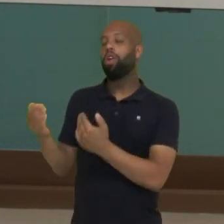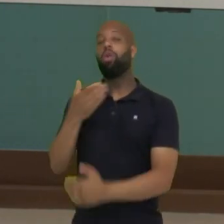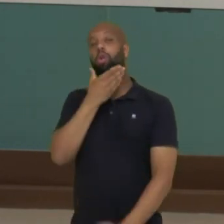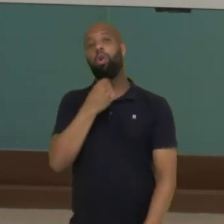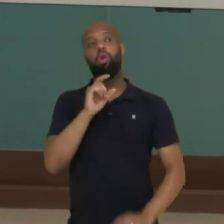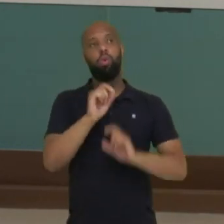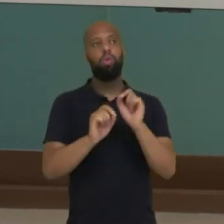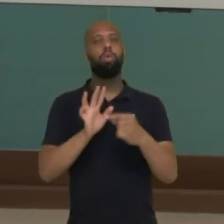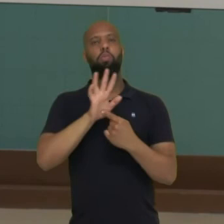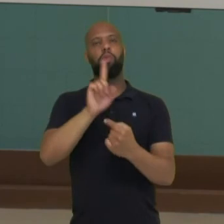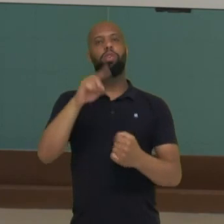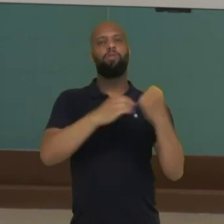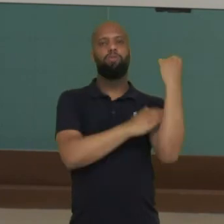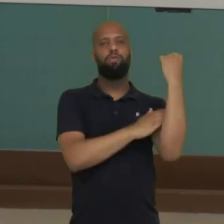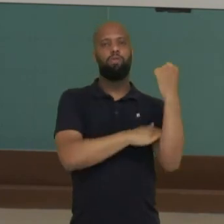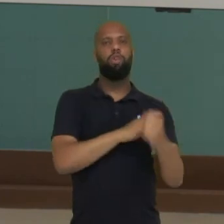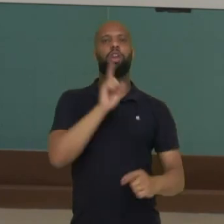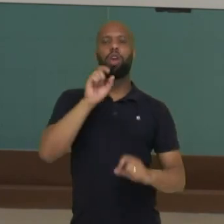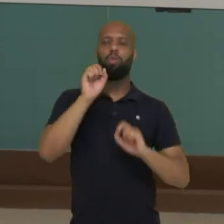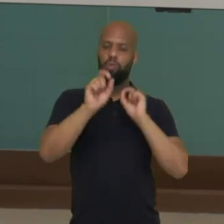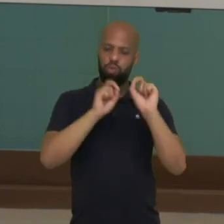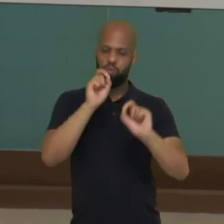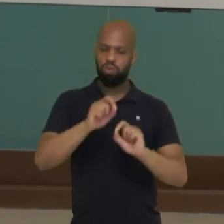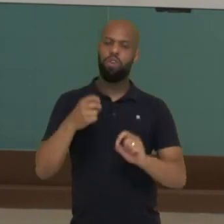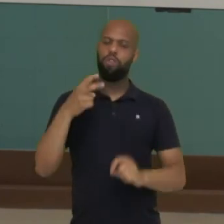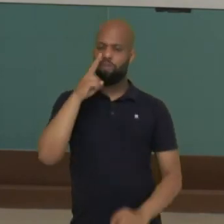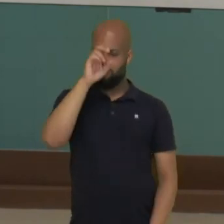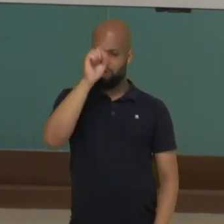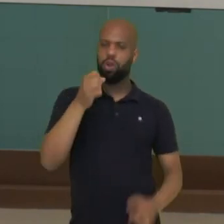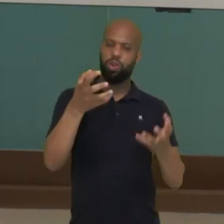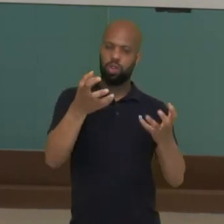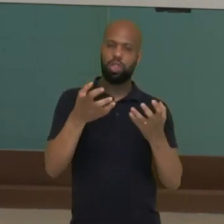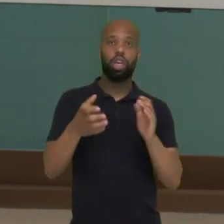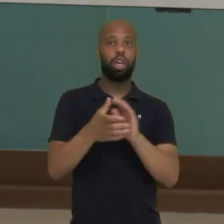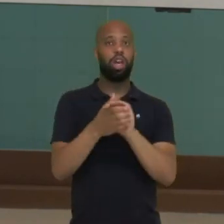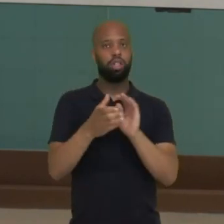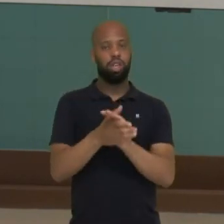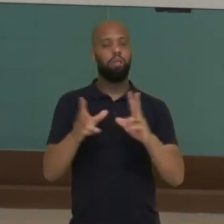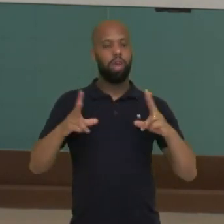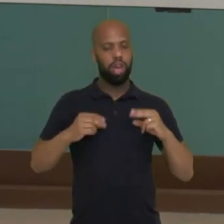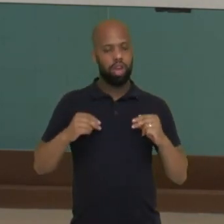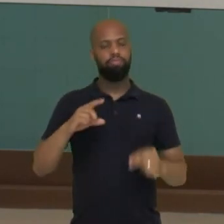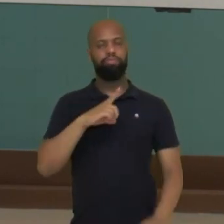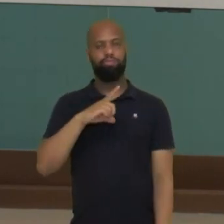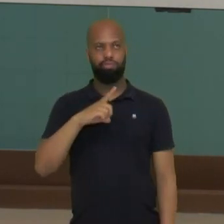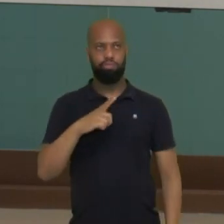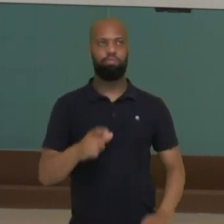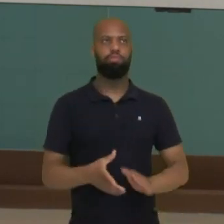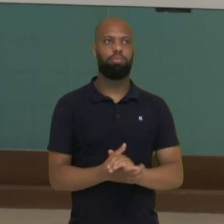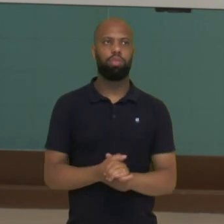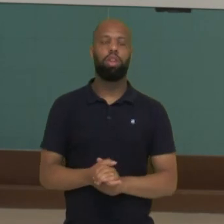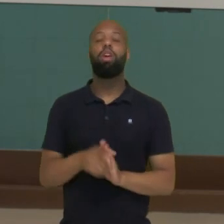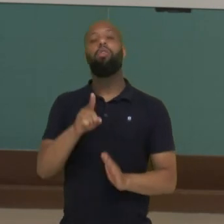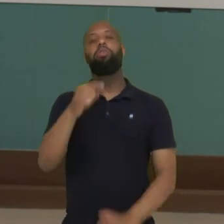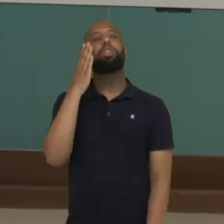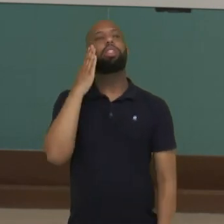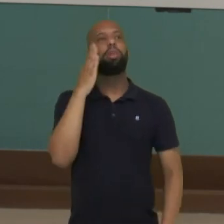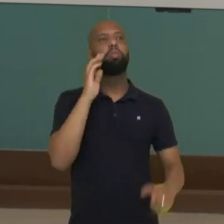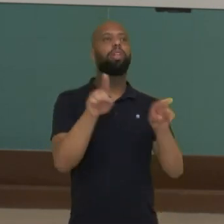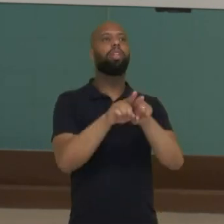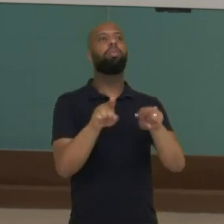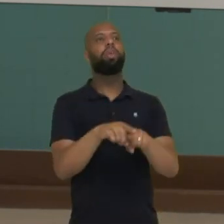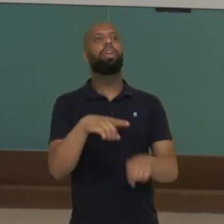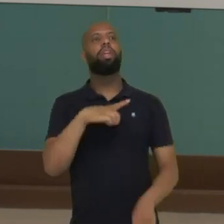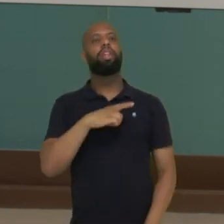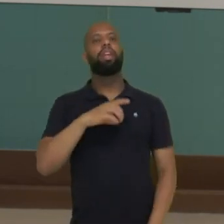que eles são valorosos, que eles são guerreiros fortes e merecem casar com uma das moças dessa aldeia. Você sabia da existência